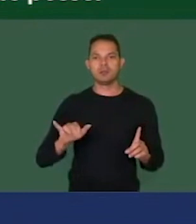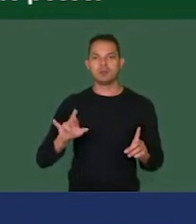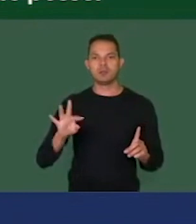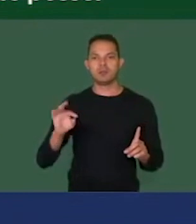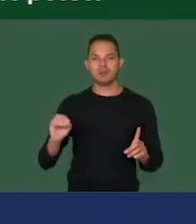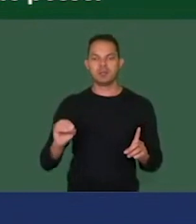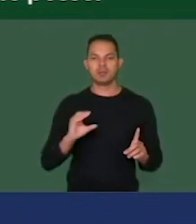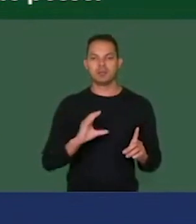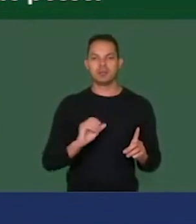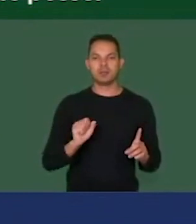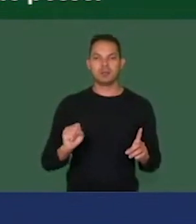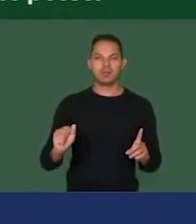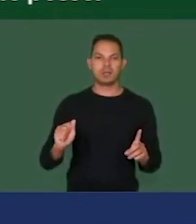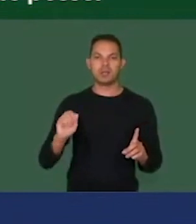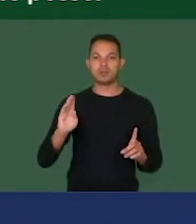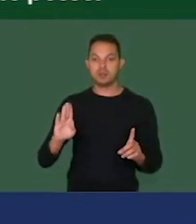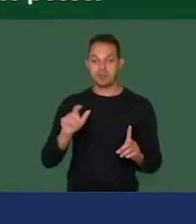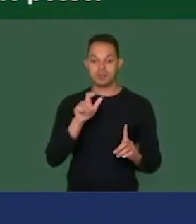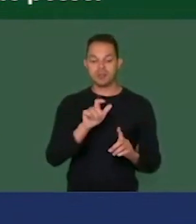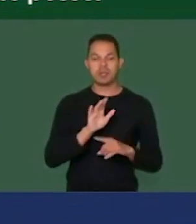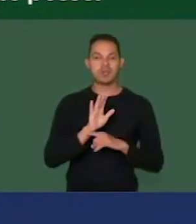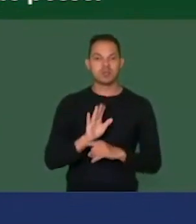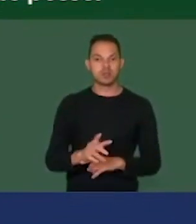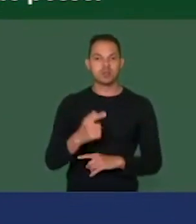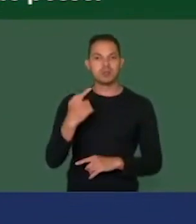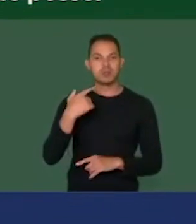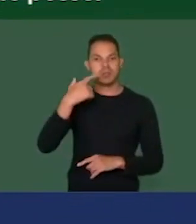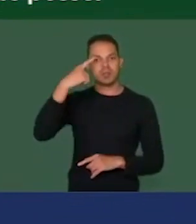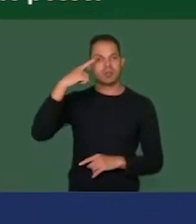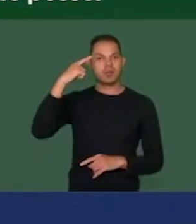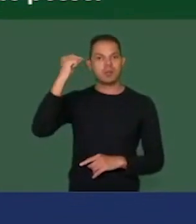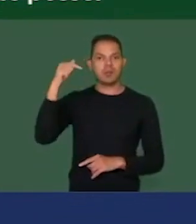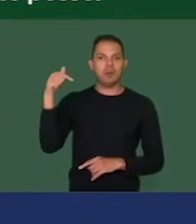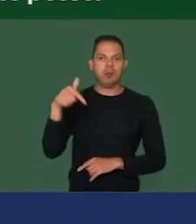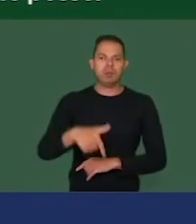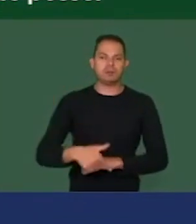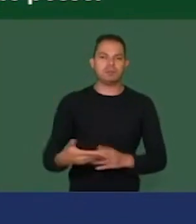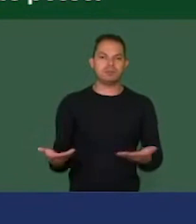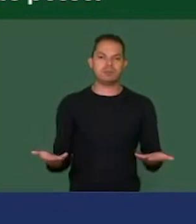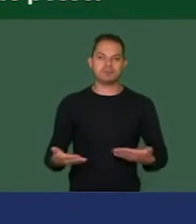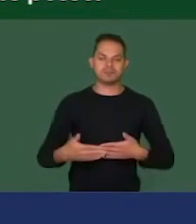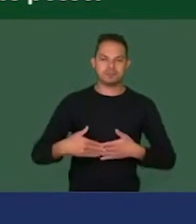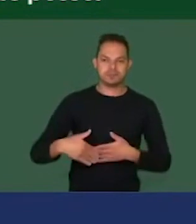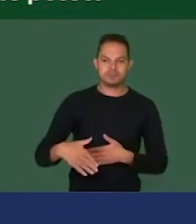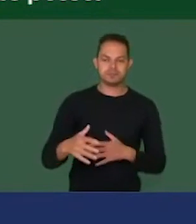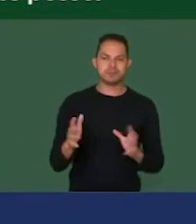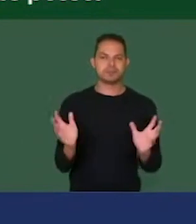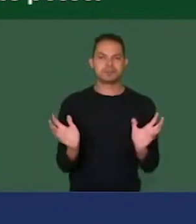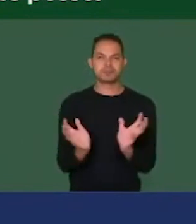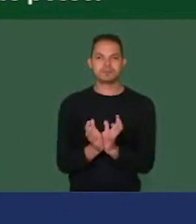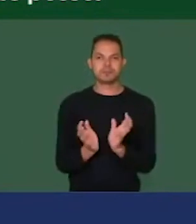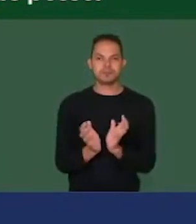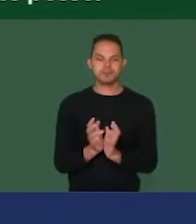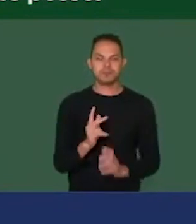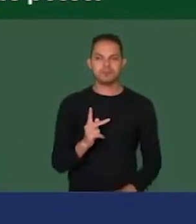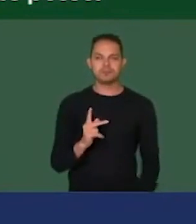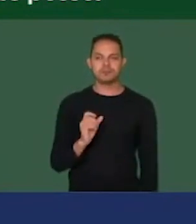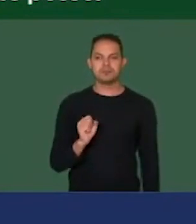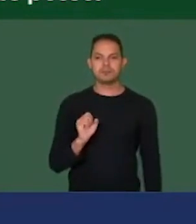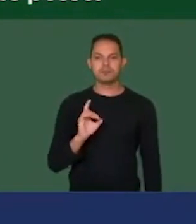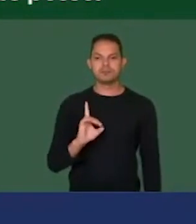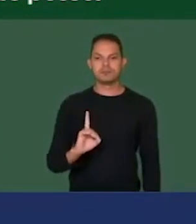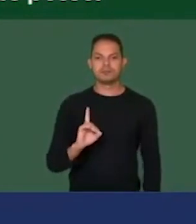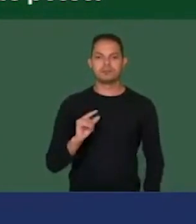forma decisiva para que eu estivesse aqui integrando a partir de hoje a bancada do PSD.